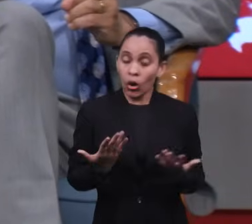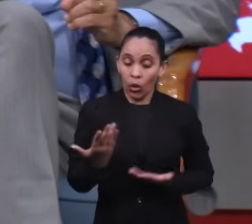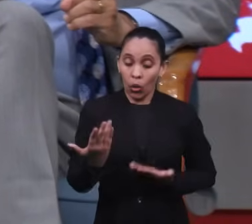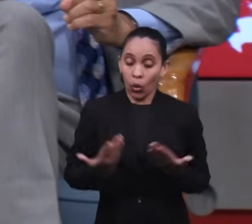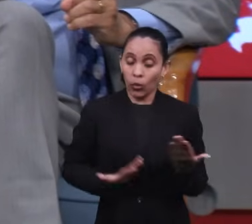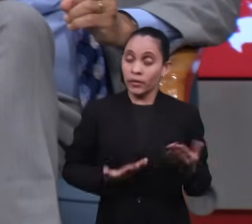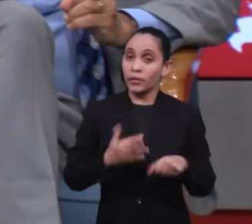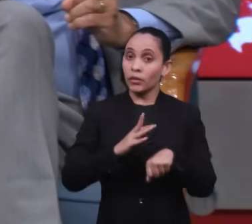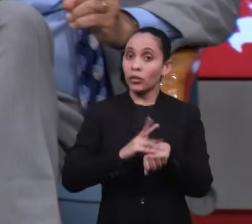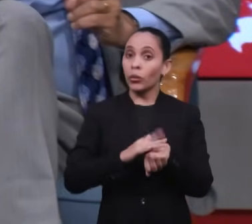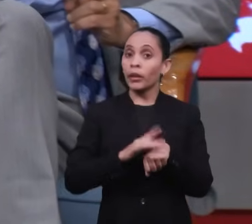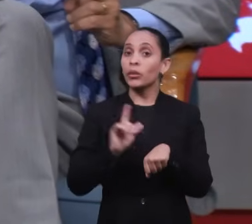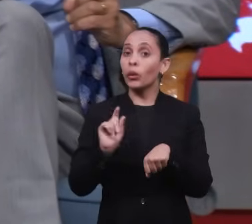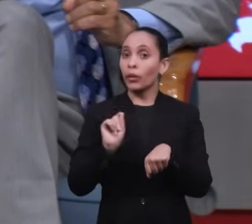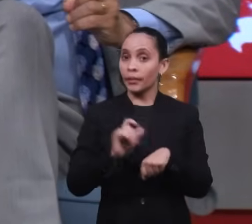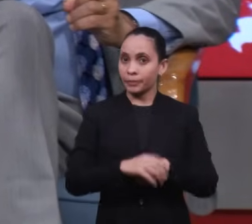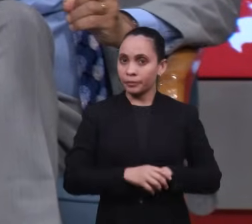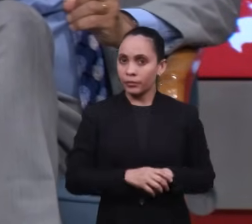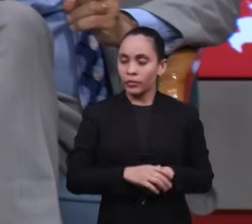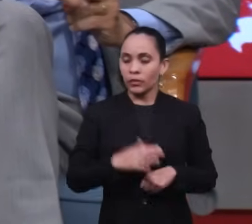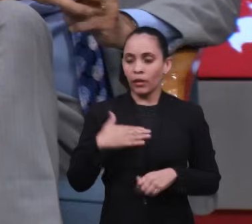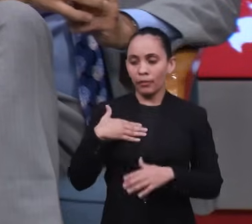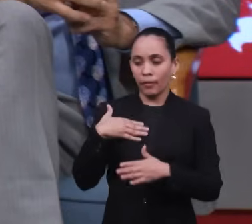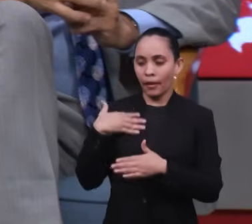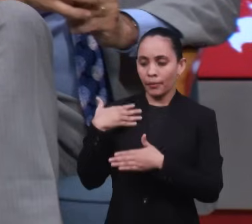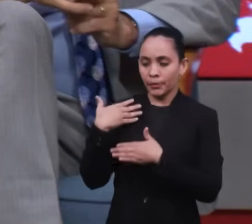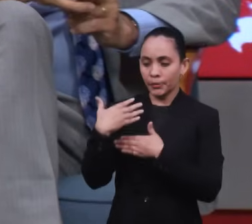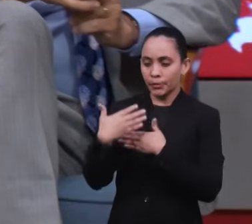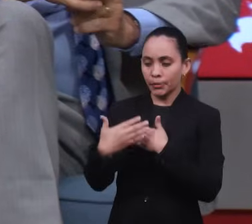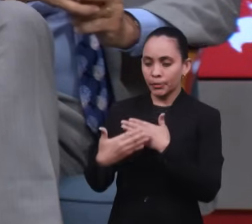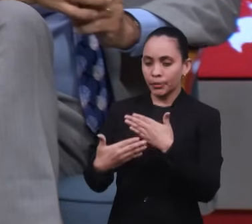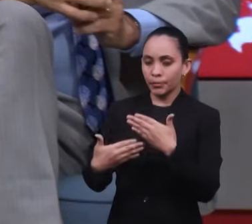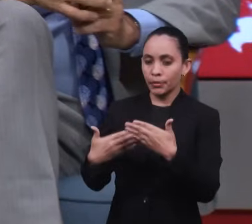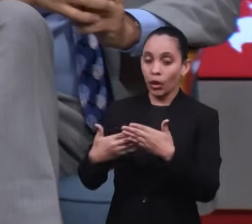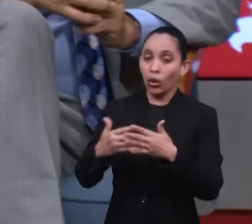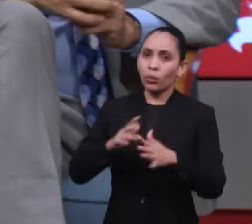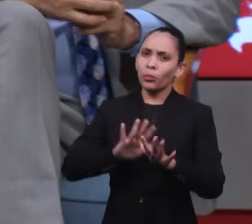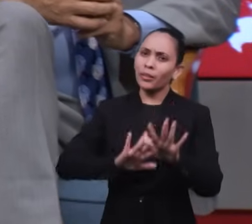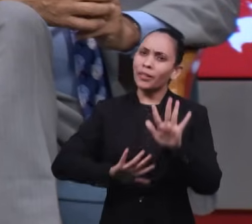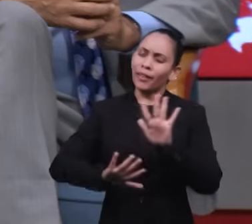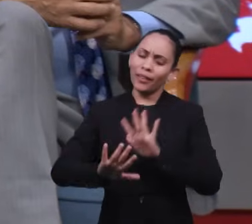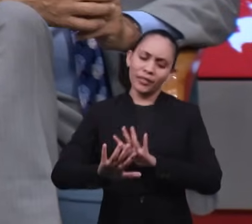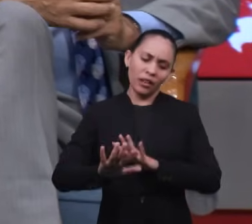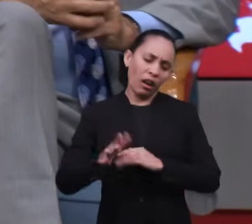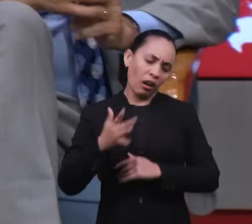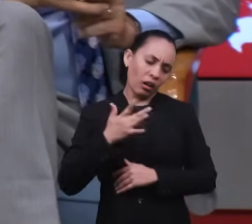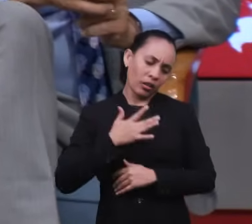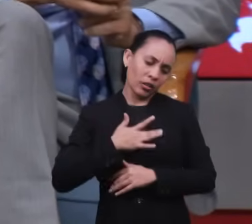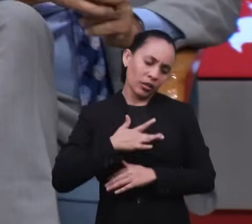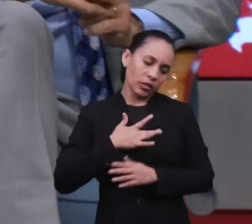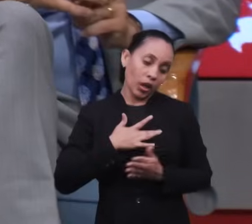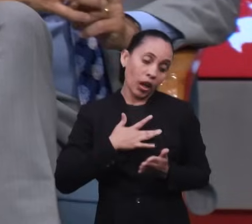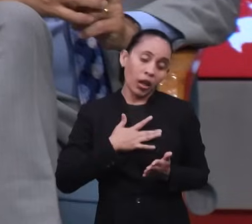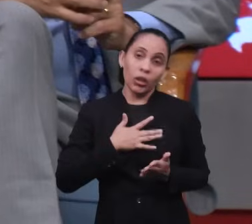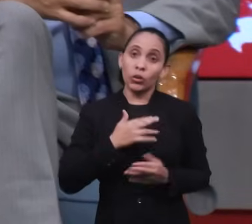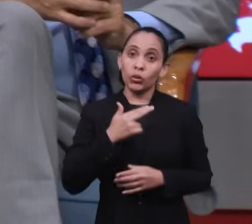que, mesmo depois de muitos anos na vida da igreja, você tem que ter cuidado com ele. Ele é frágil.